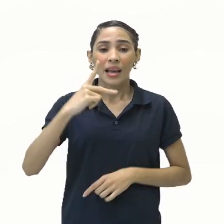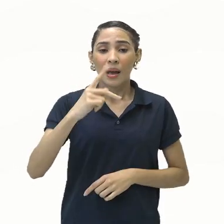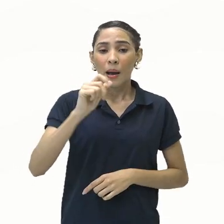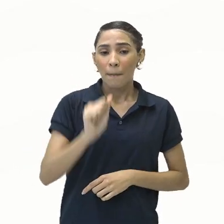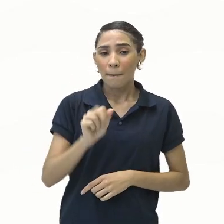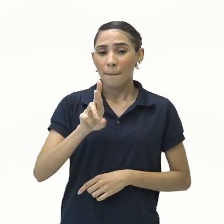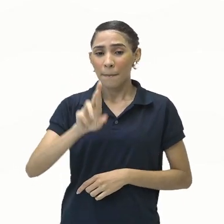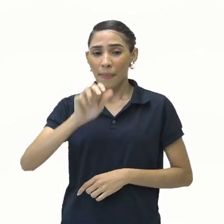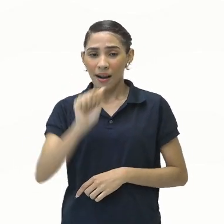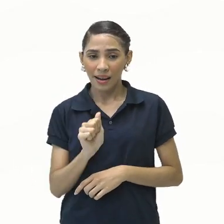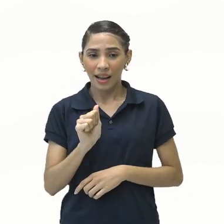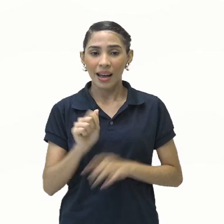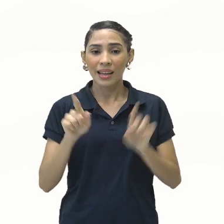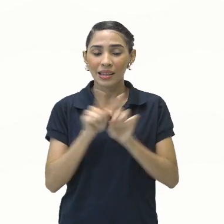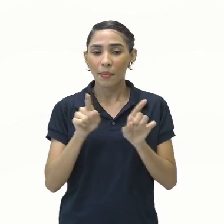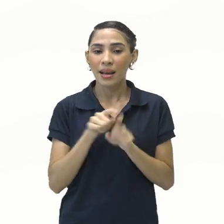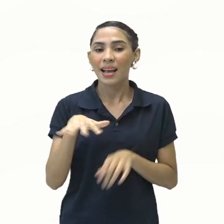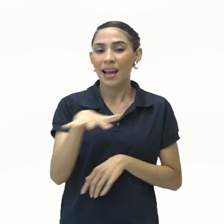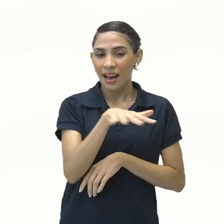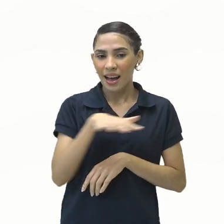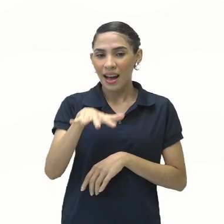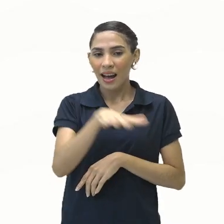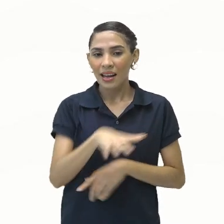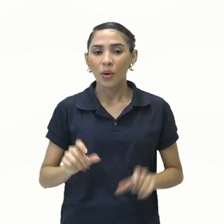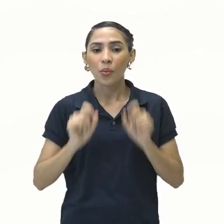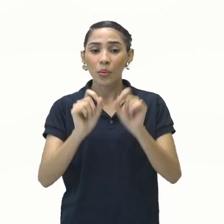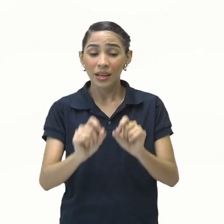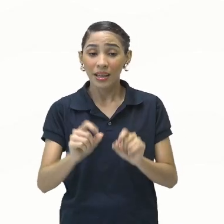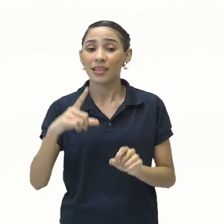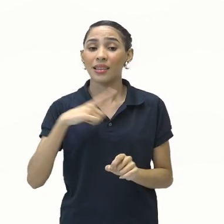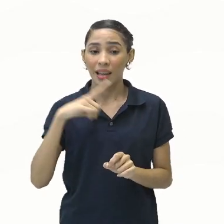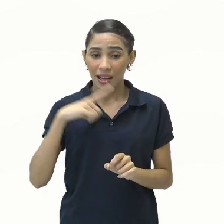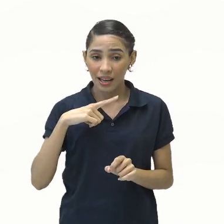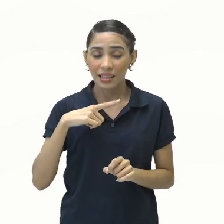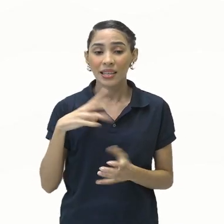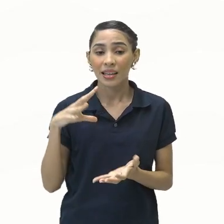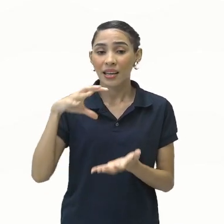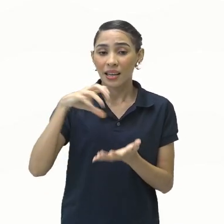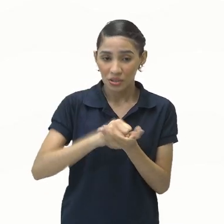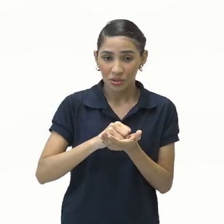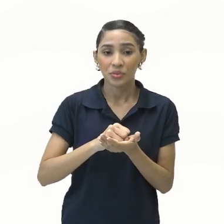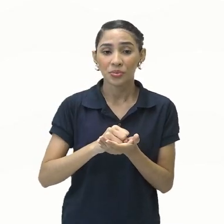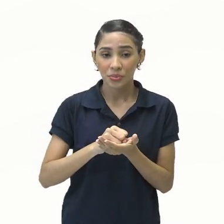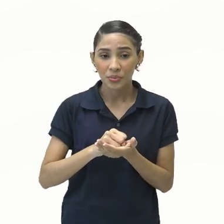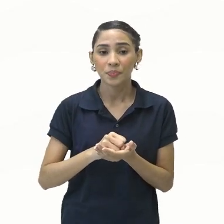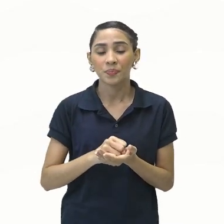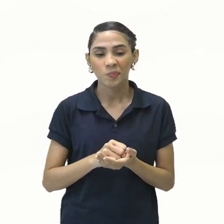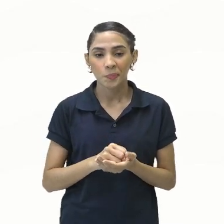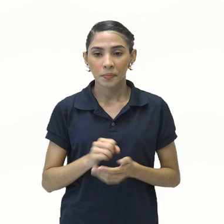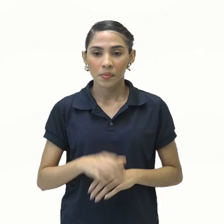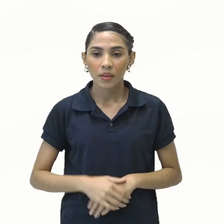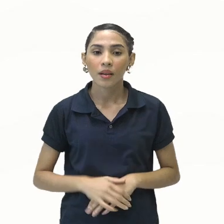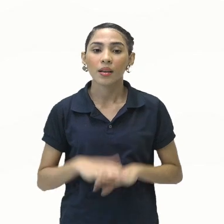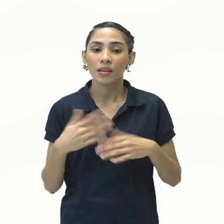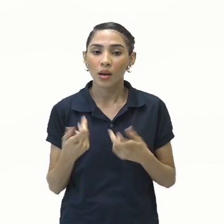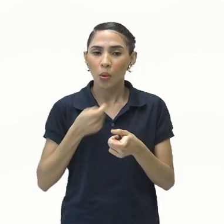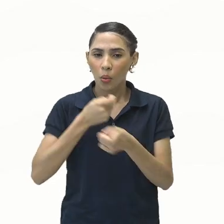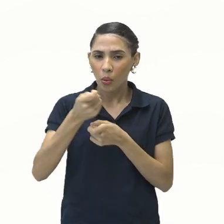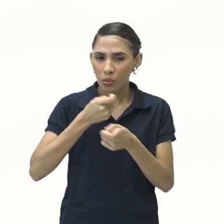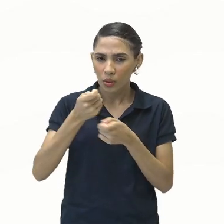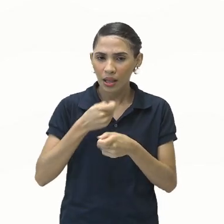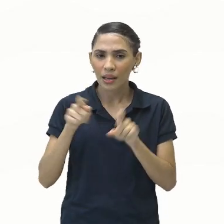são áreas ali onde existem esses registros, né, de um solo que foi